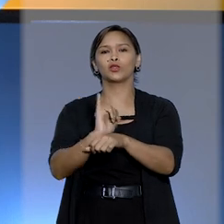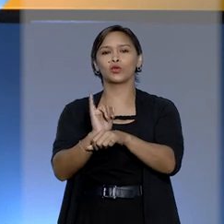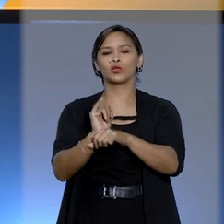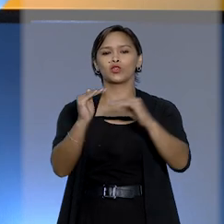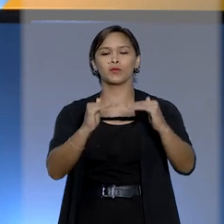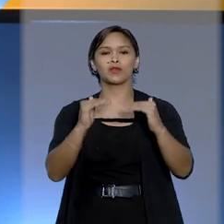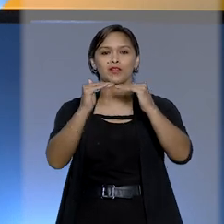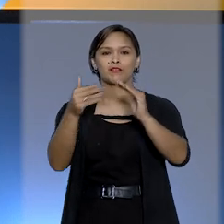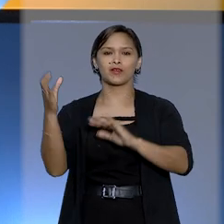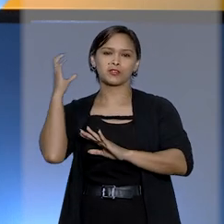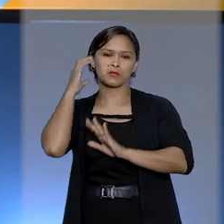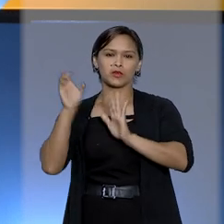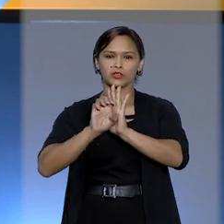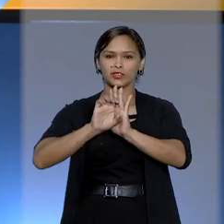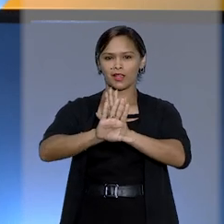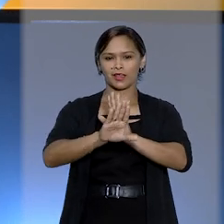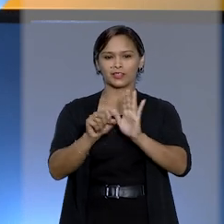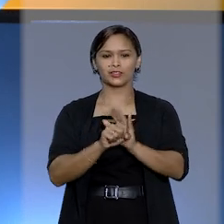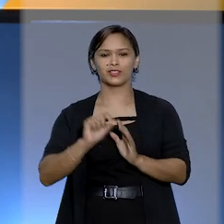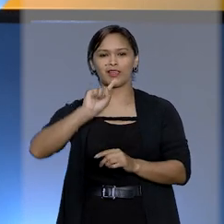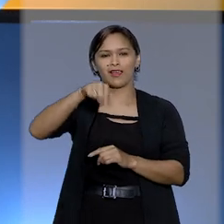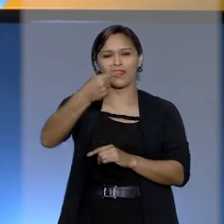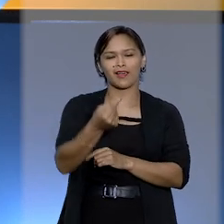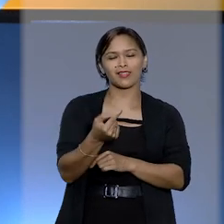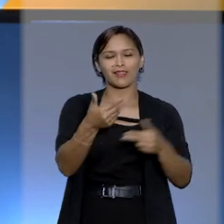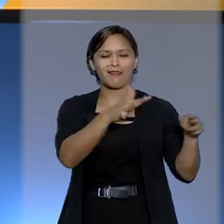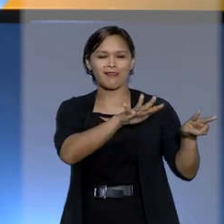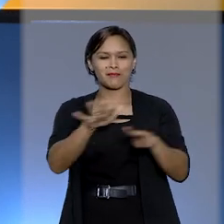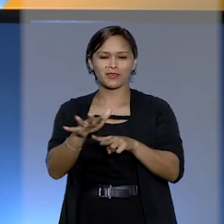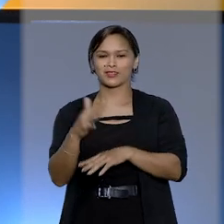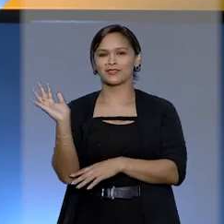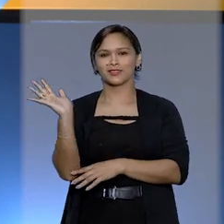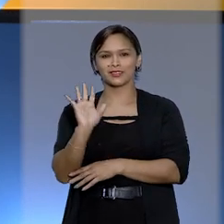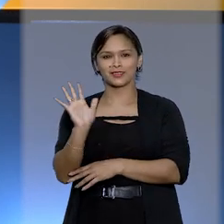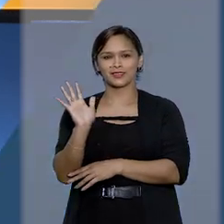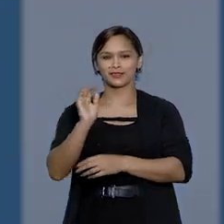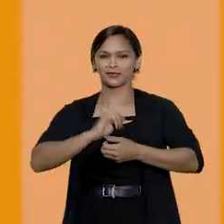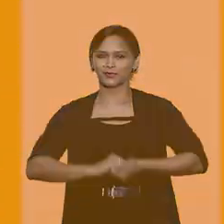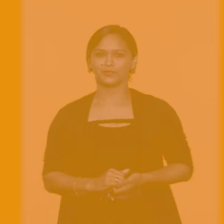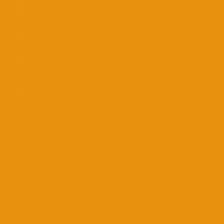e nas plataformas de podcast. Até a próxima semana. Tchau!